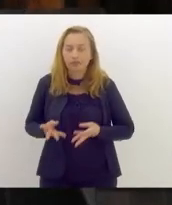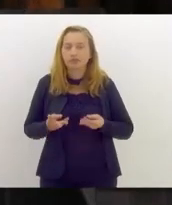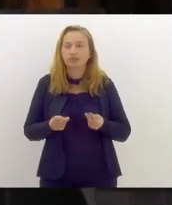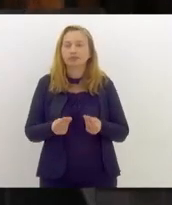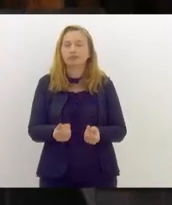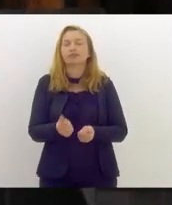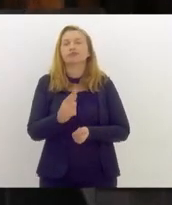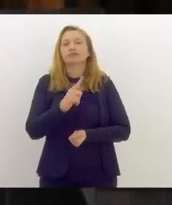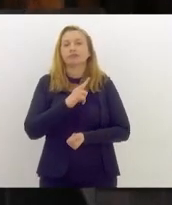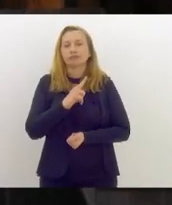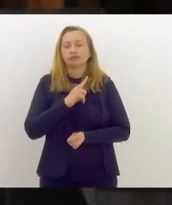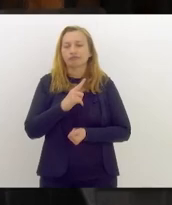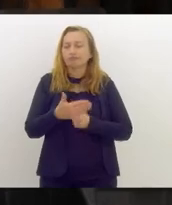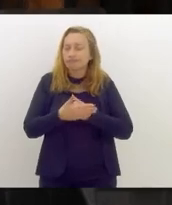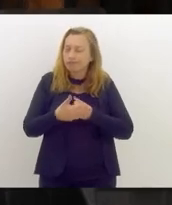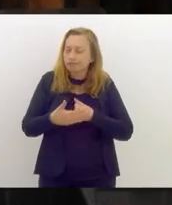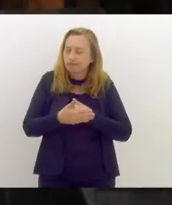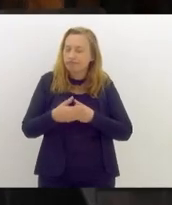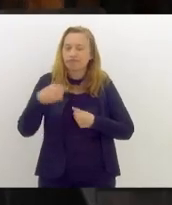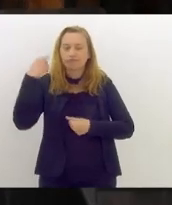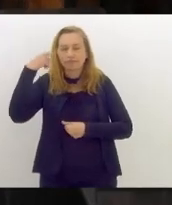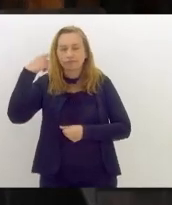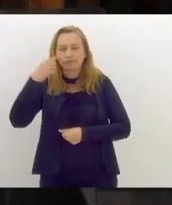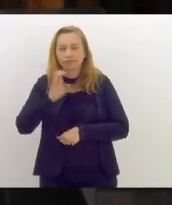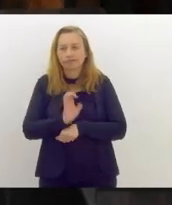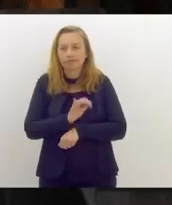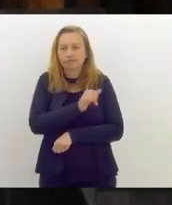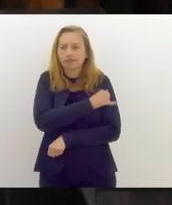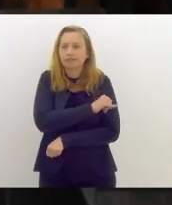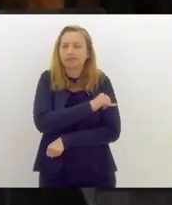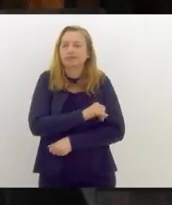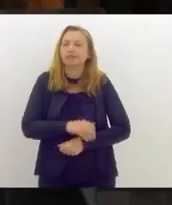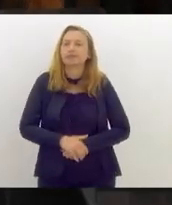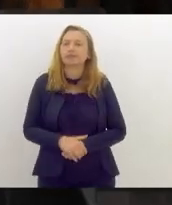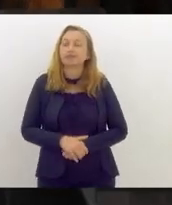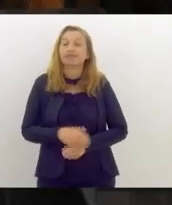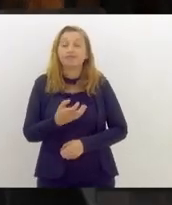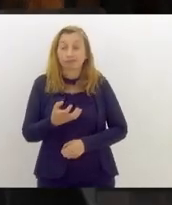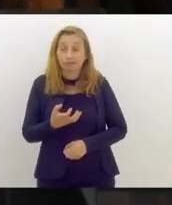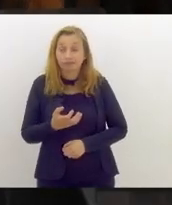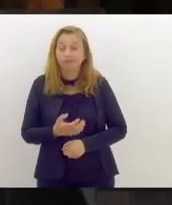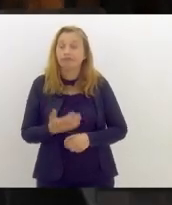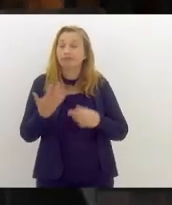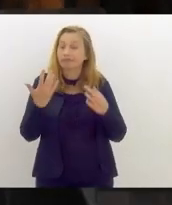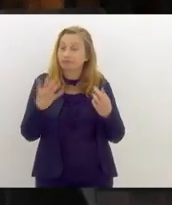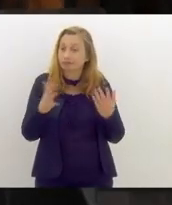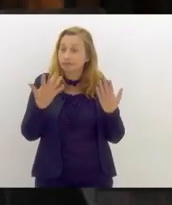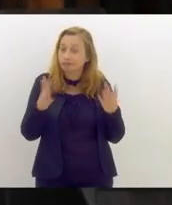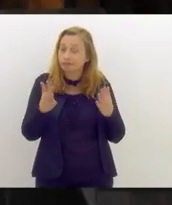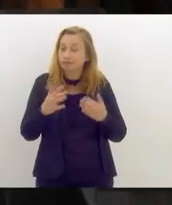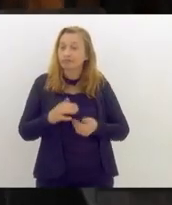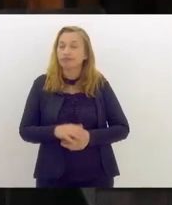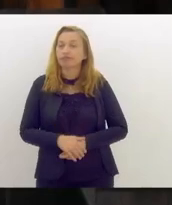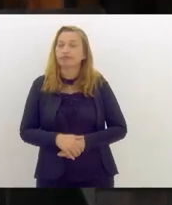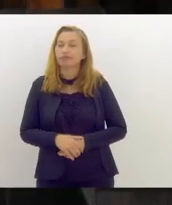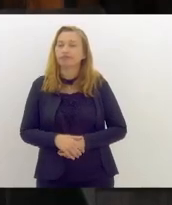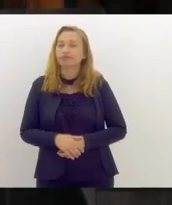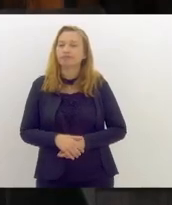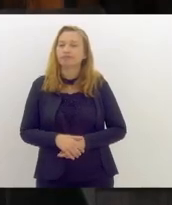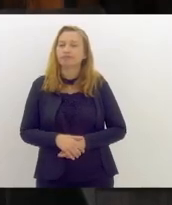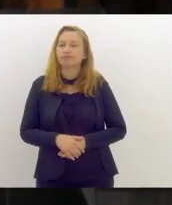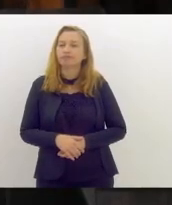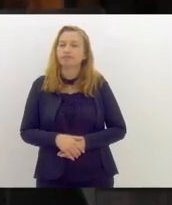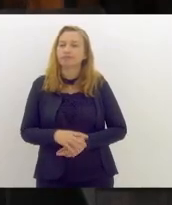sensibilidade e o carinho com advocacia do Estado do Rio de Janeiro eu quero cumprimentar nosso